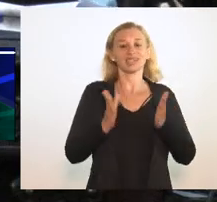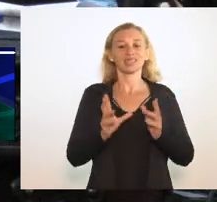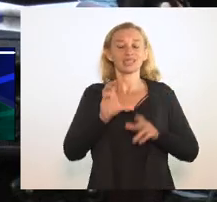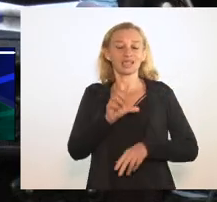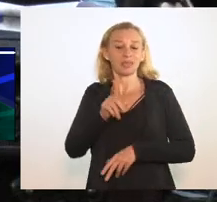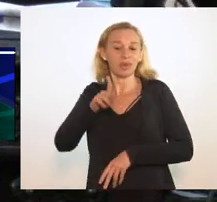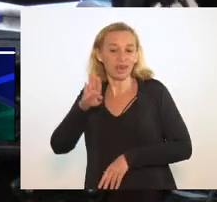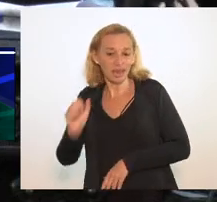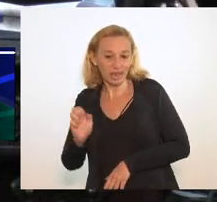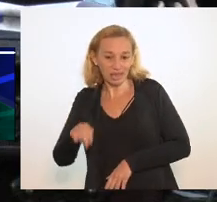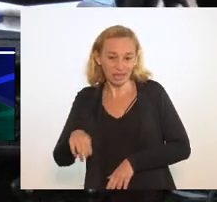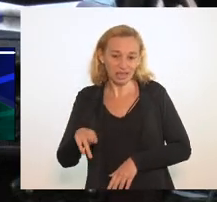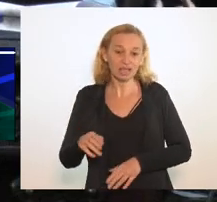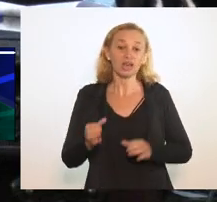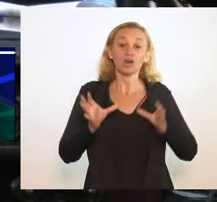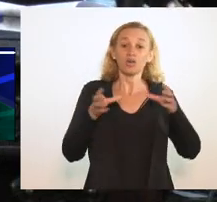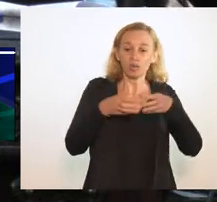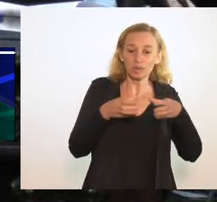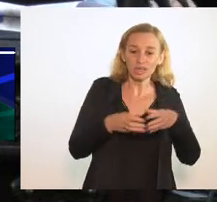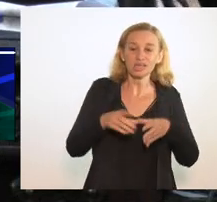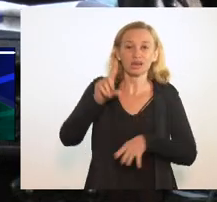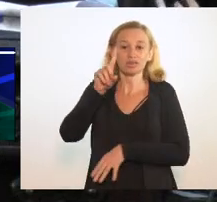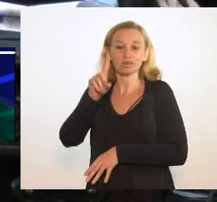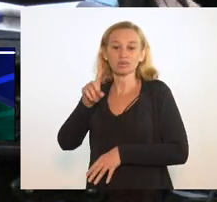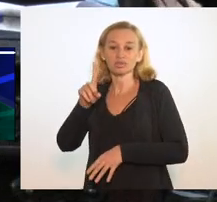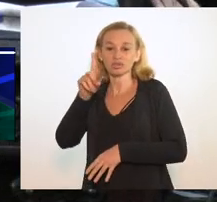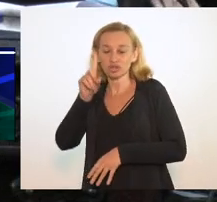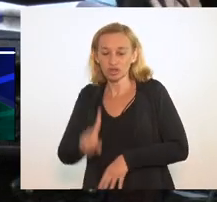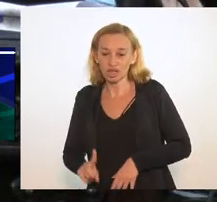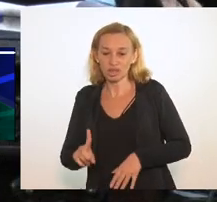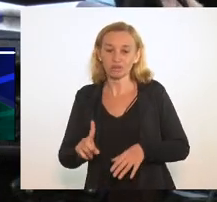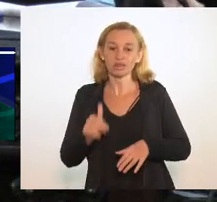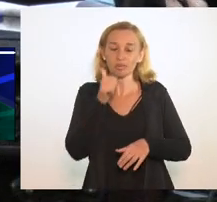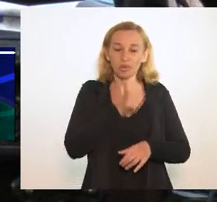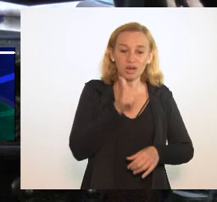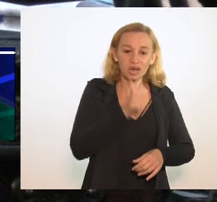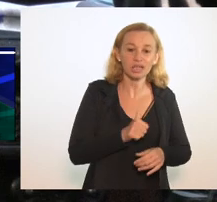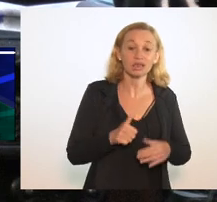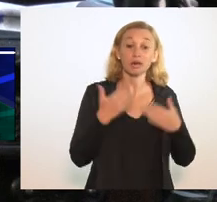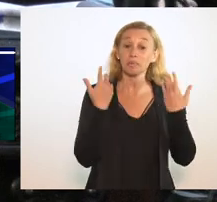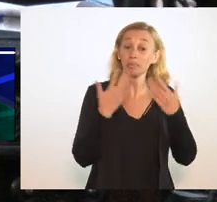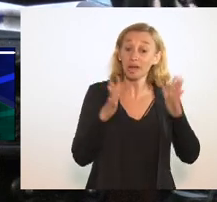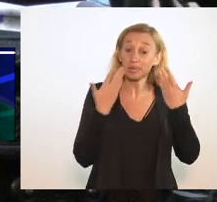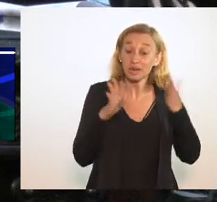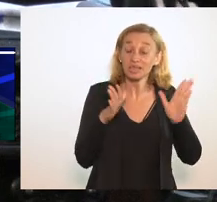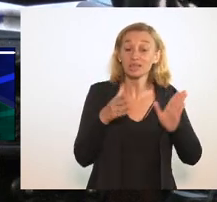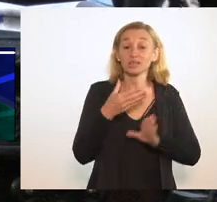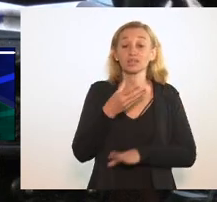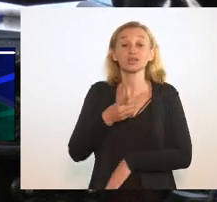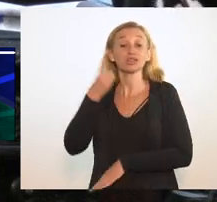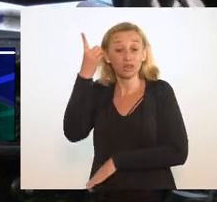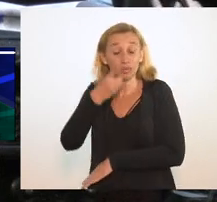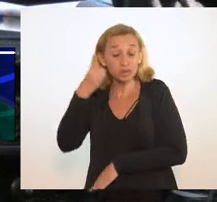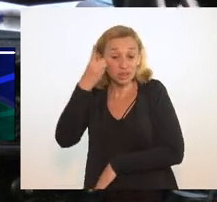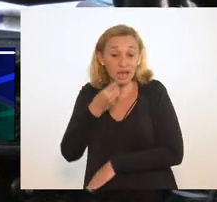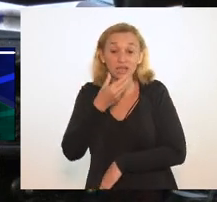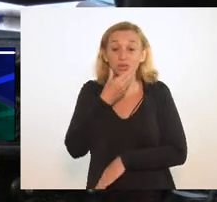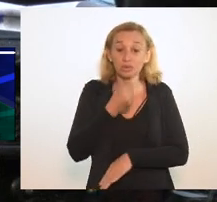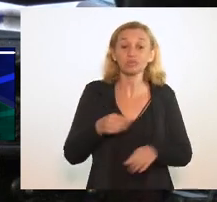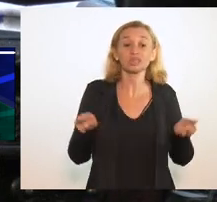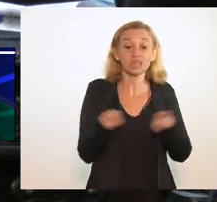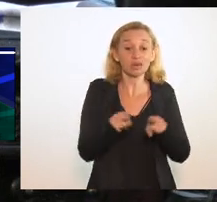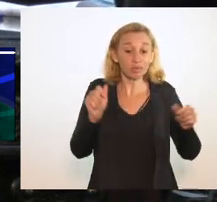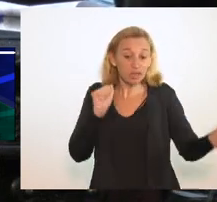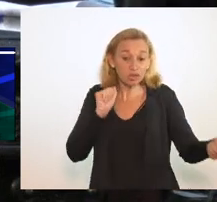CDDM, Comissão de Defesa dos Direitos da Mulher. Saúdo os senhores deputados, que também estão